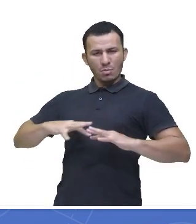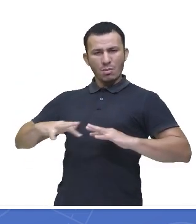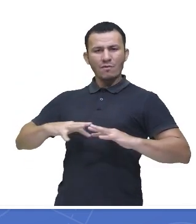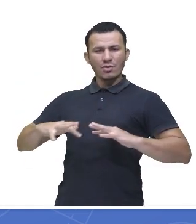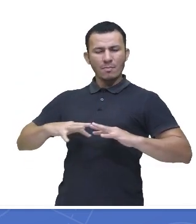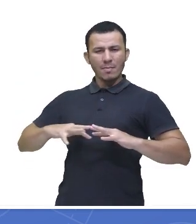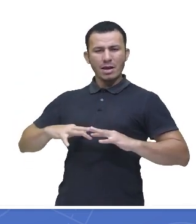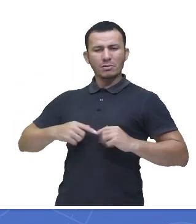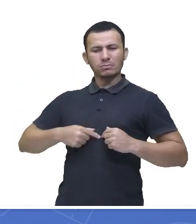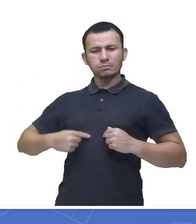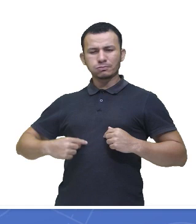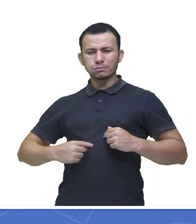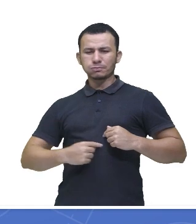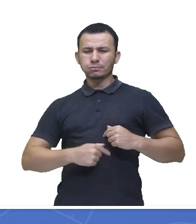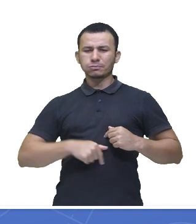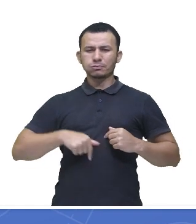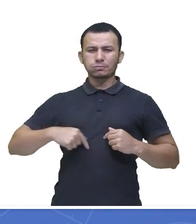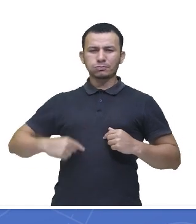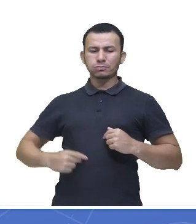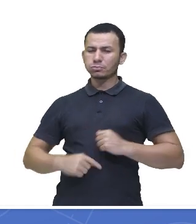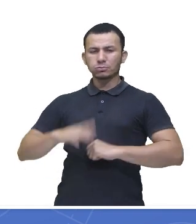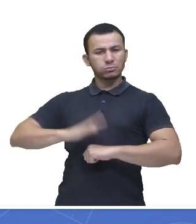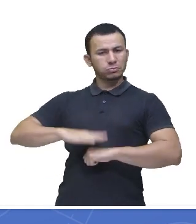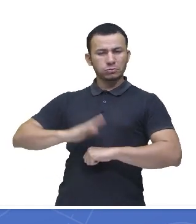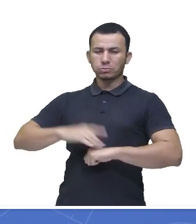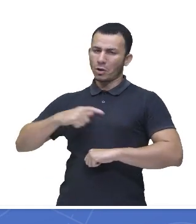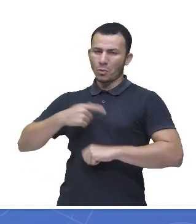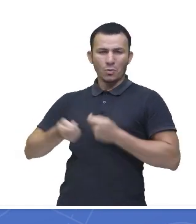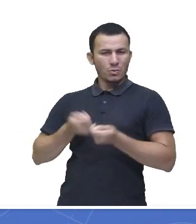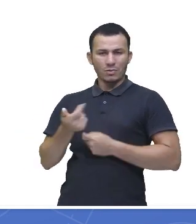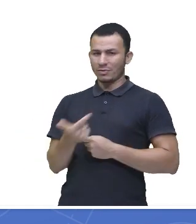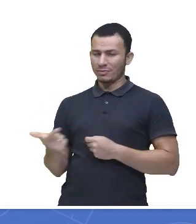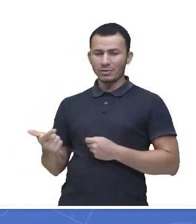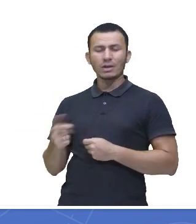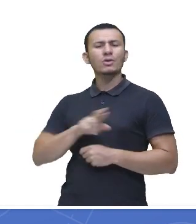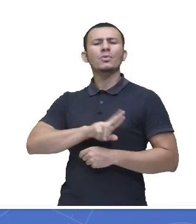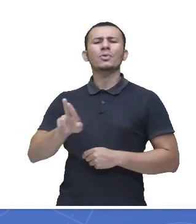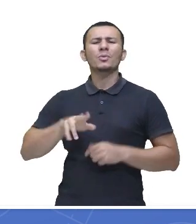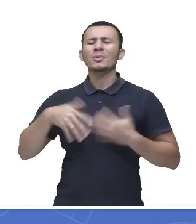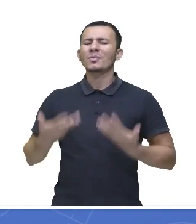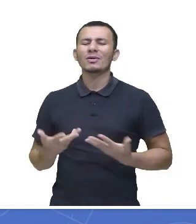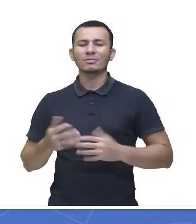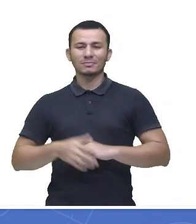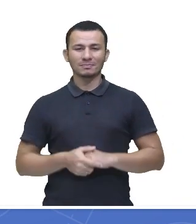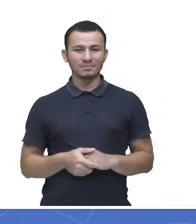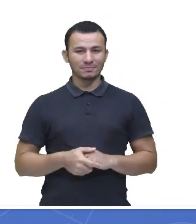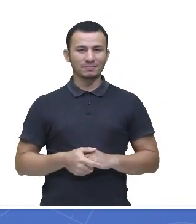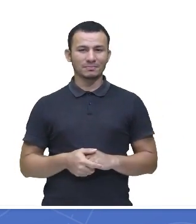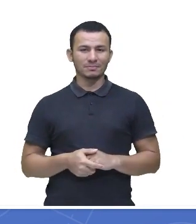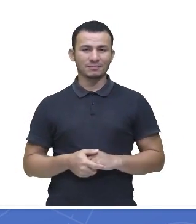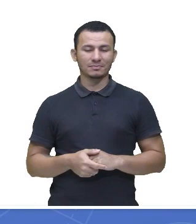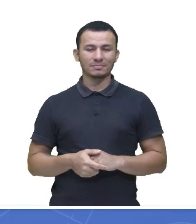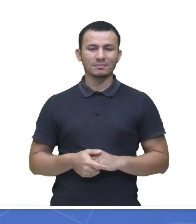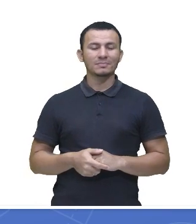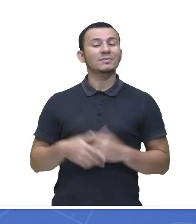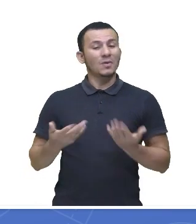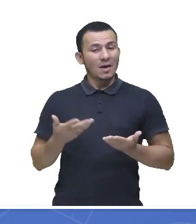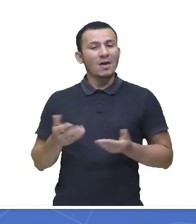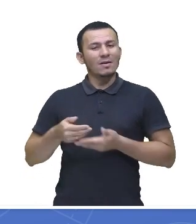pelo esôfago através de movimentos involuntários, que eu não controlo o nome desses movimentos. Vamos dar uma olhada aí o que os nossos